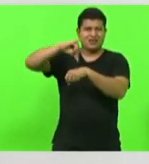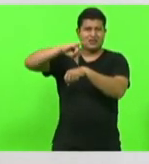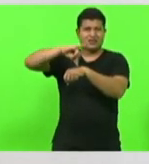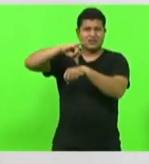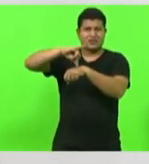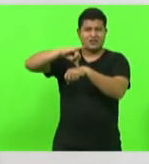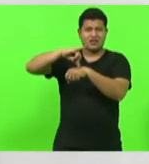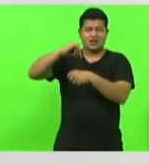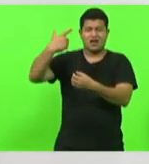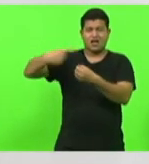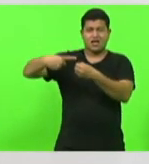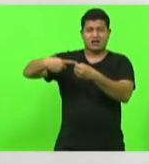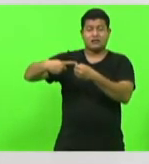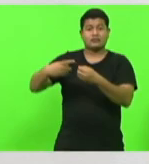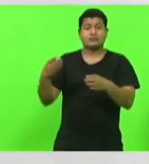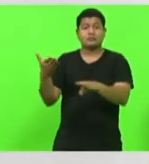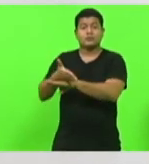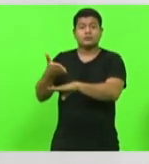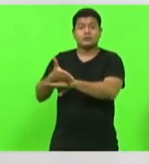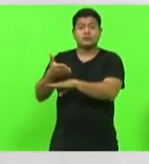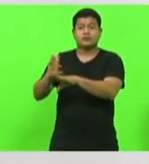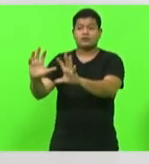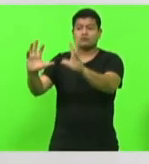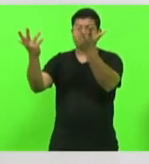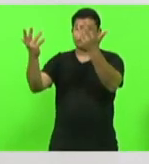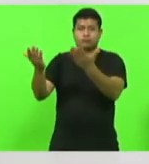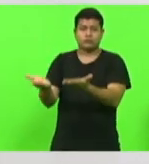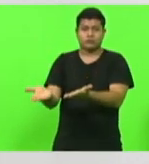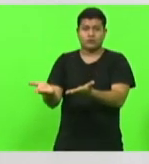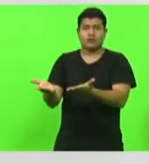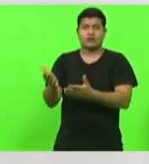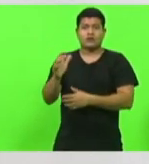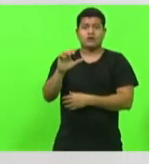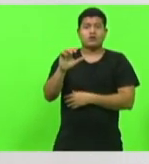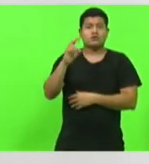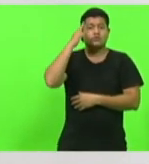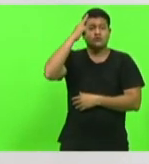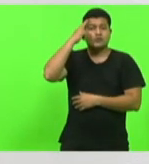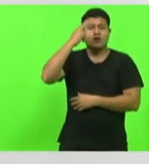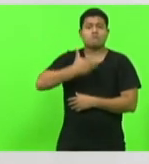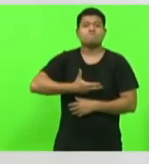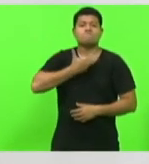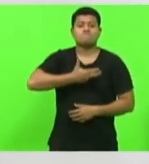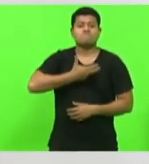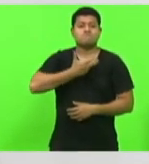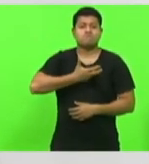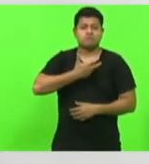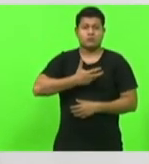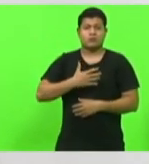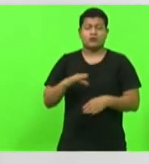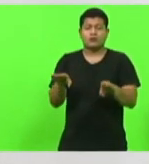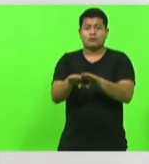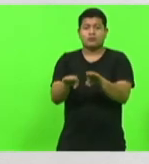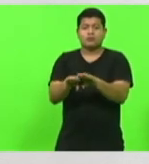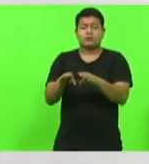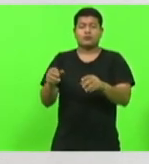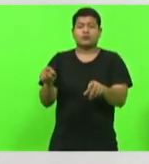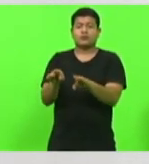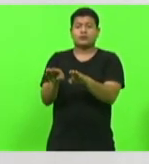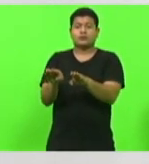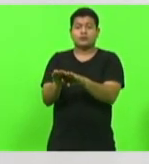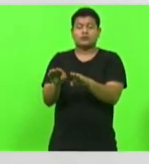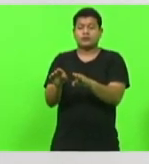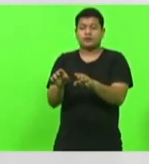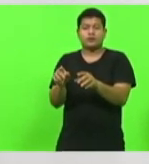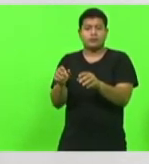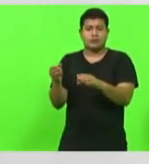participação no evento Sonho de Natal e participação no Comitê de Crise Covid